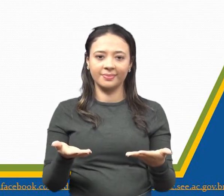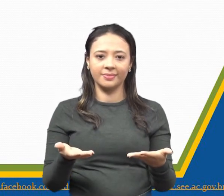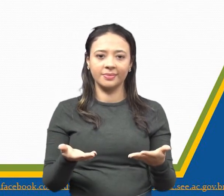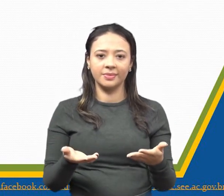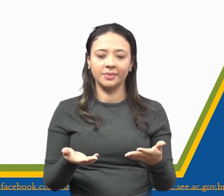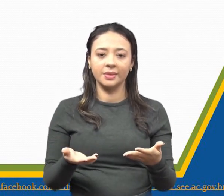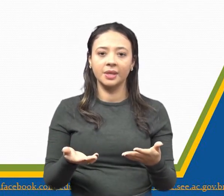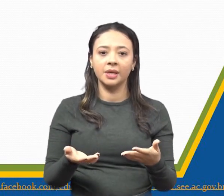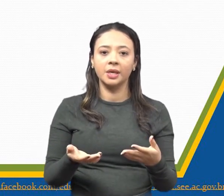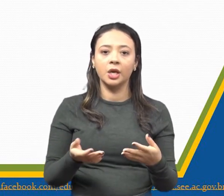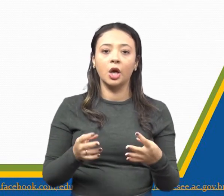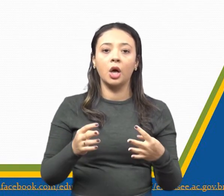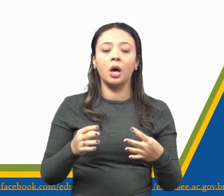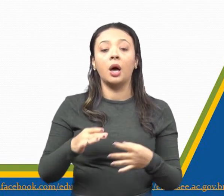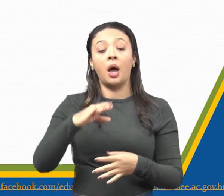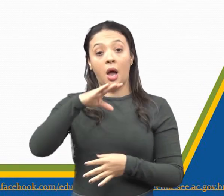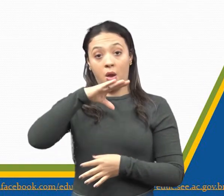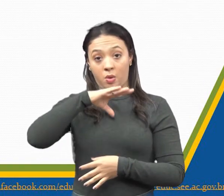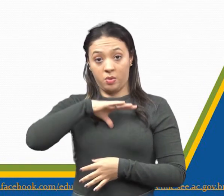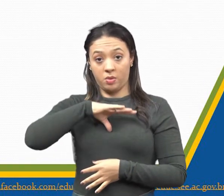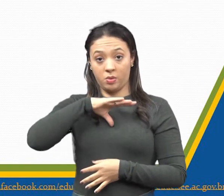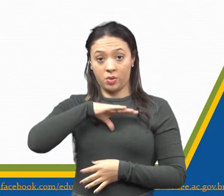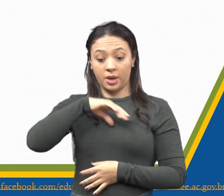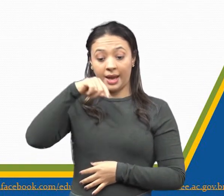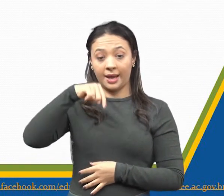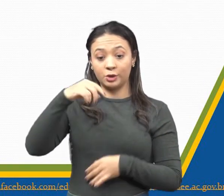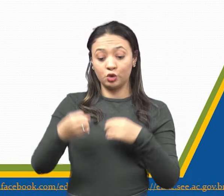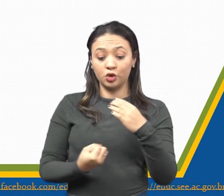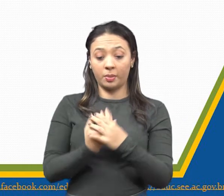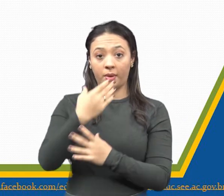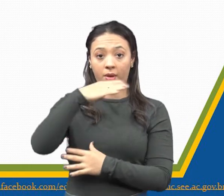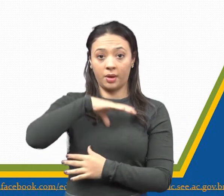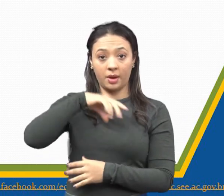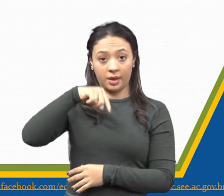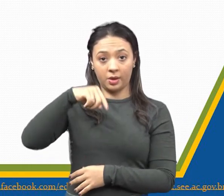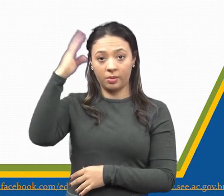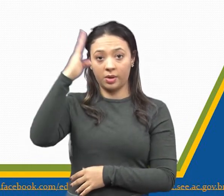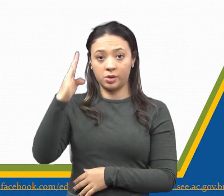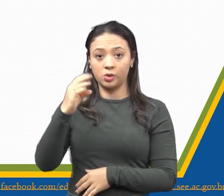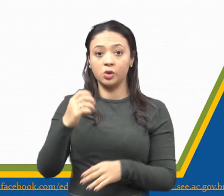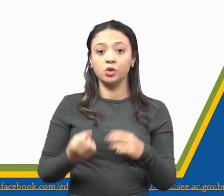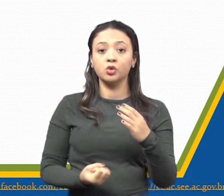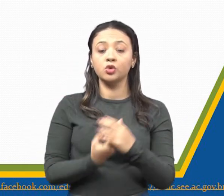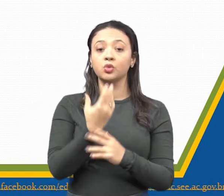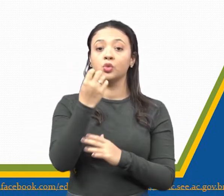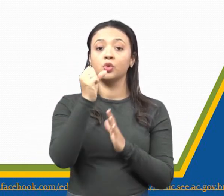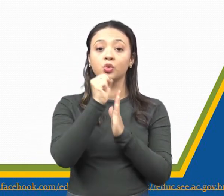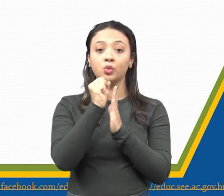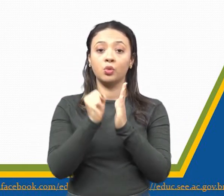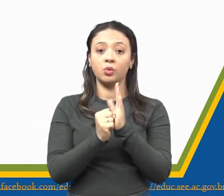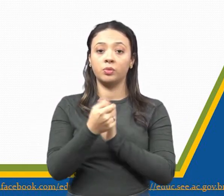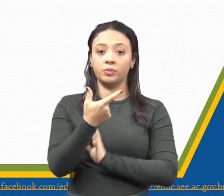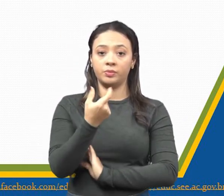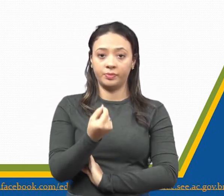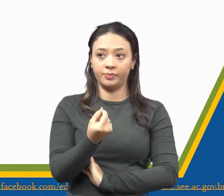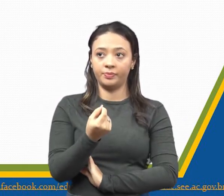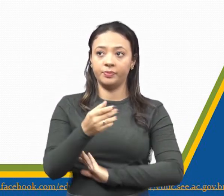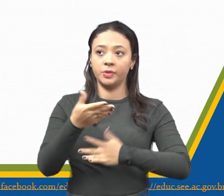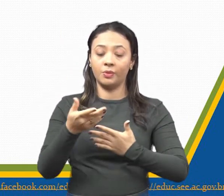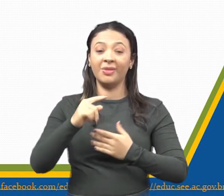O processo de urbanização no Brasil teve início no século XX, a partir do processo